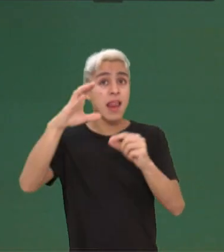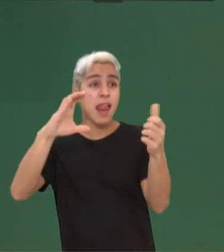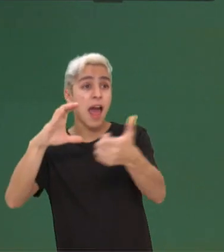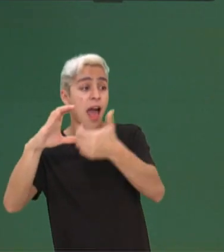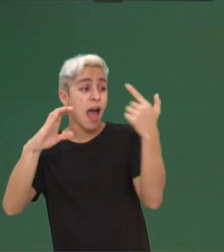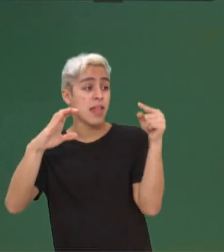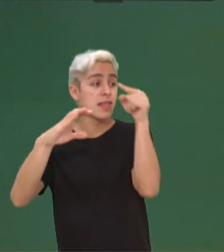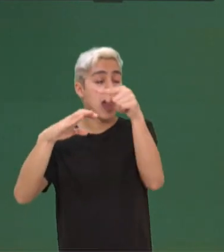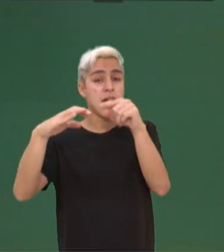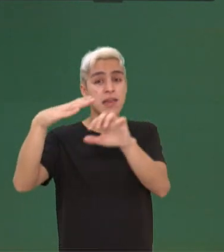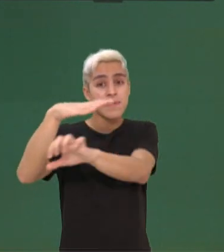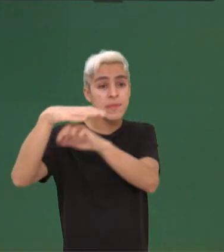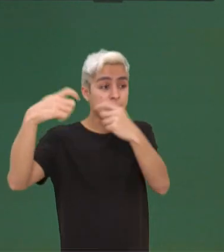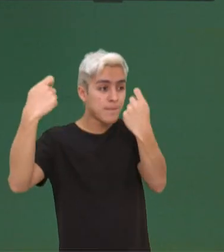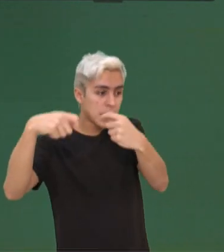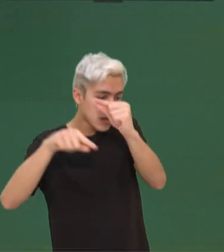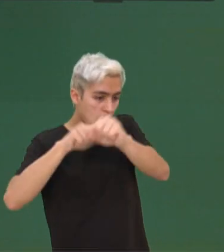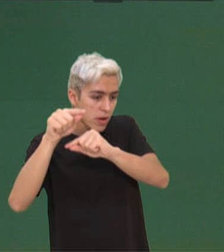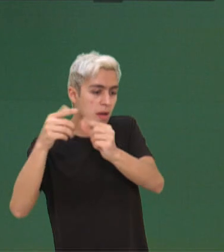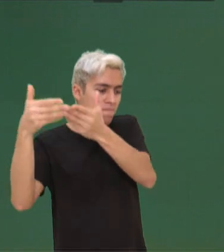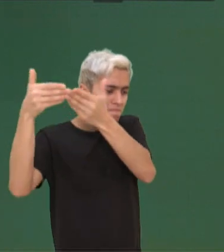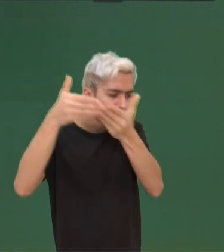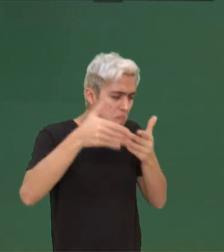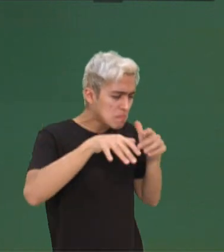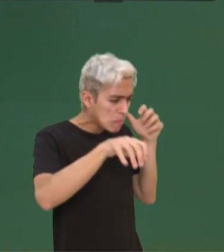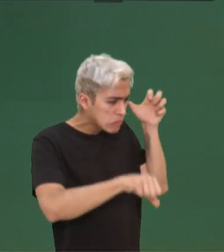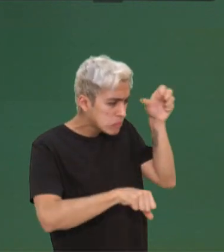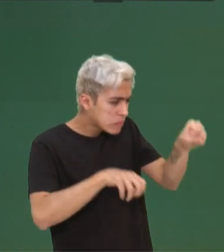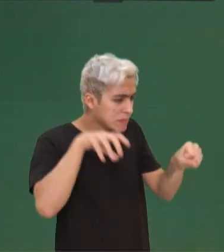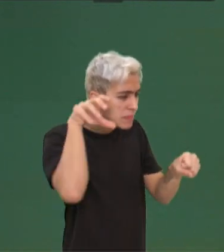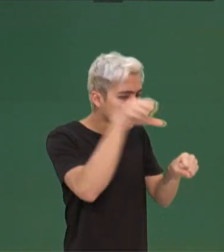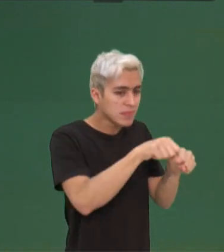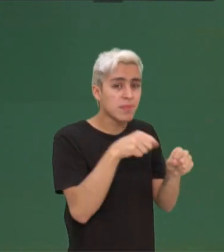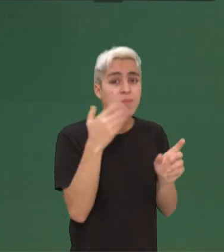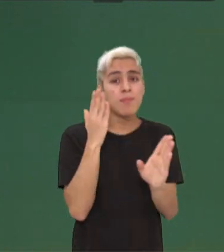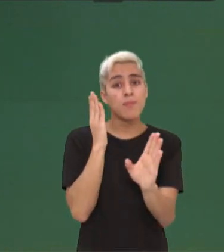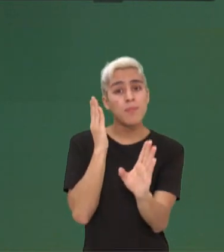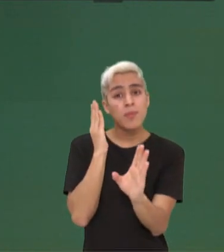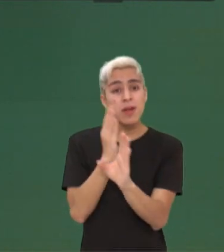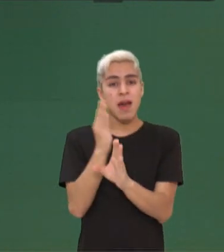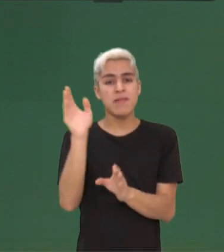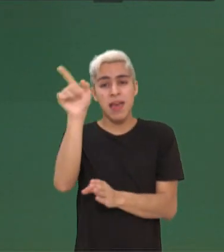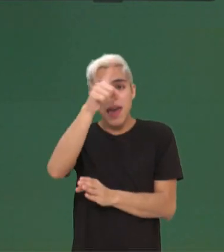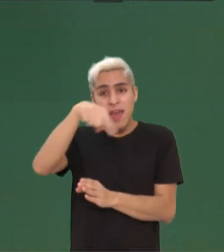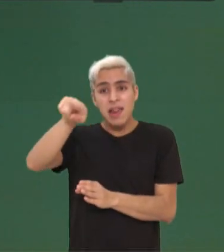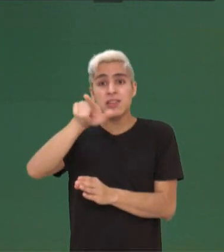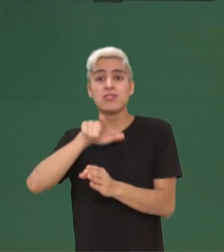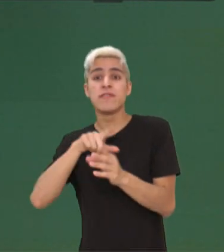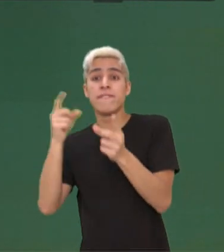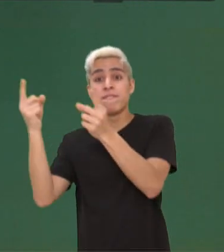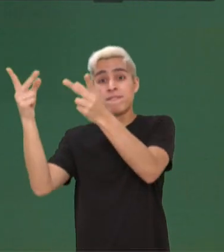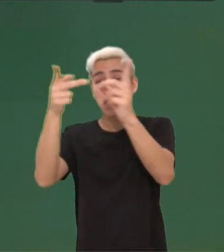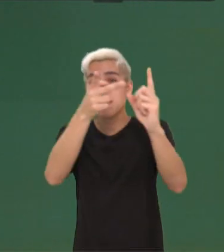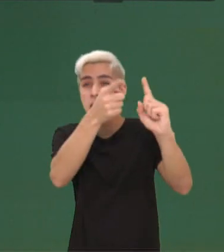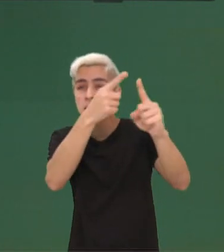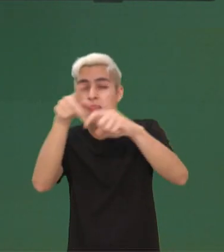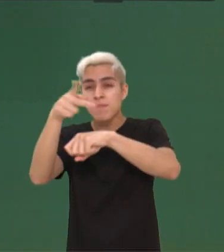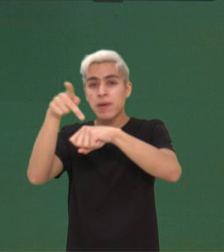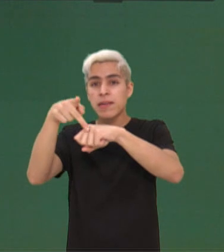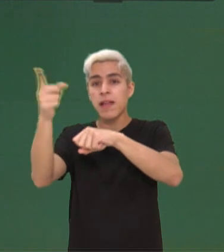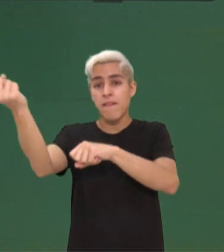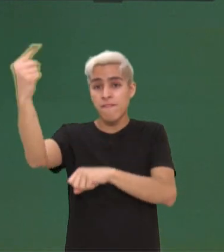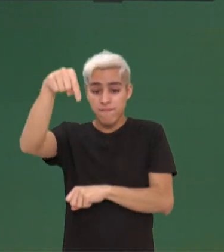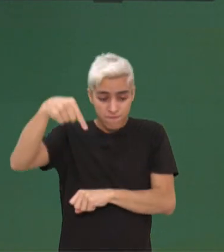ou necessidades da metrópole ou do comércio que eles estabeleciam com outros países, com outras partes do